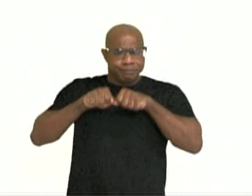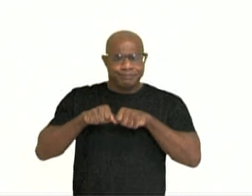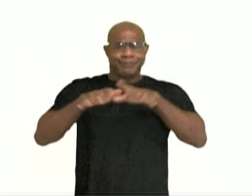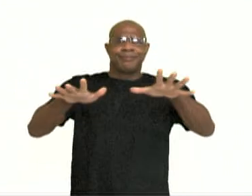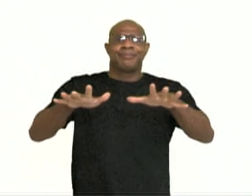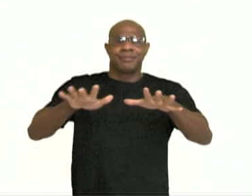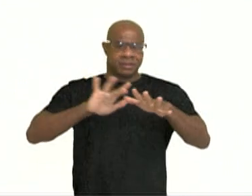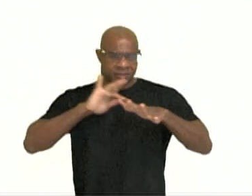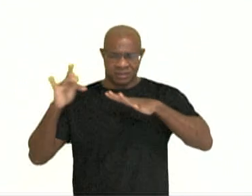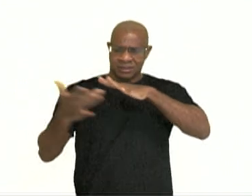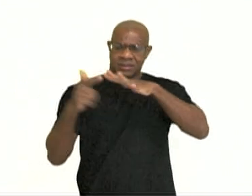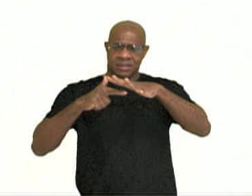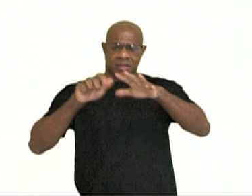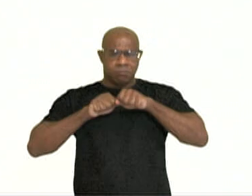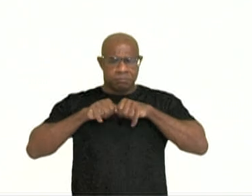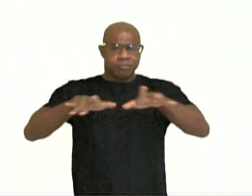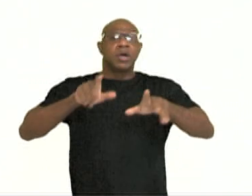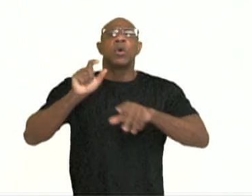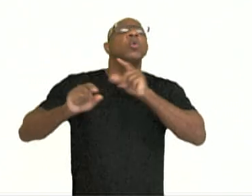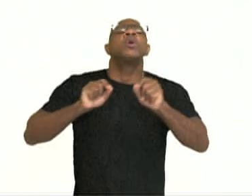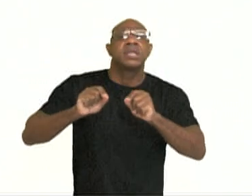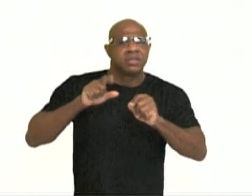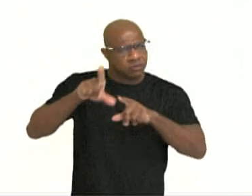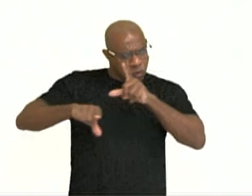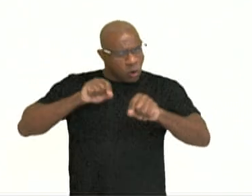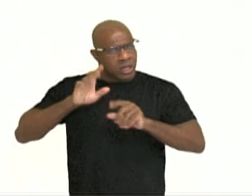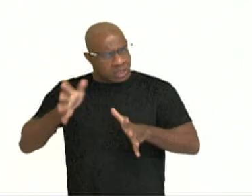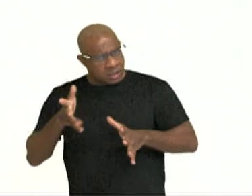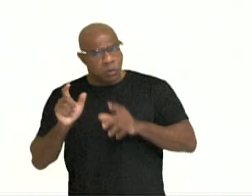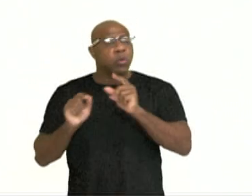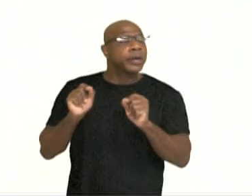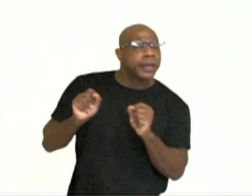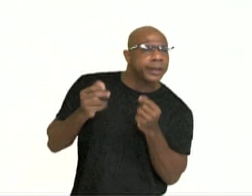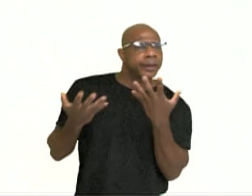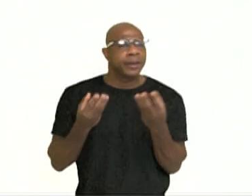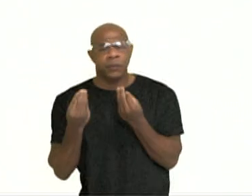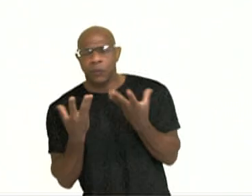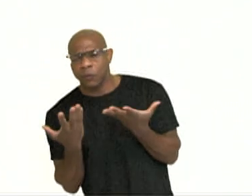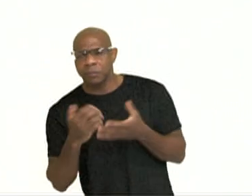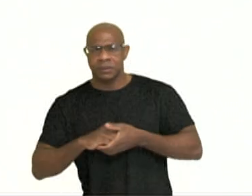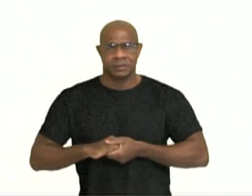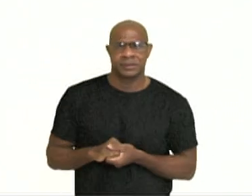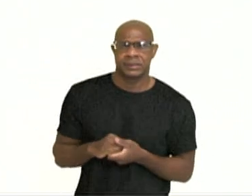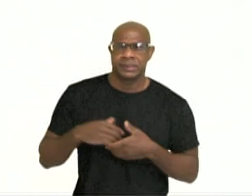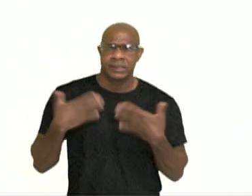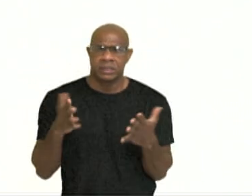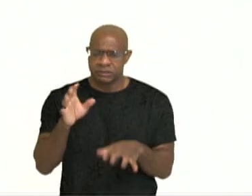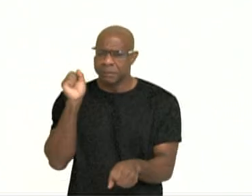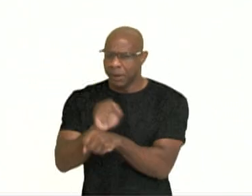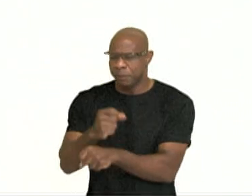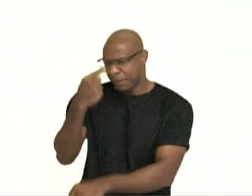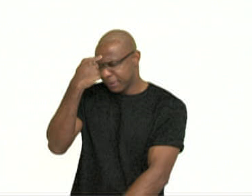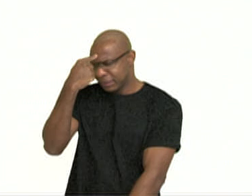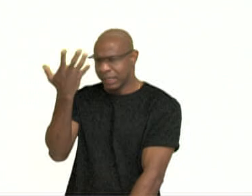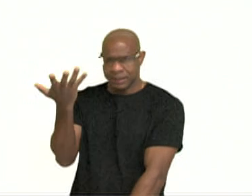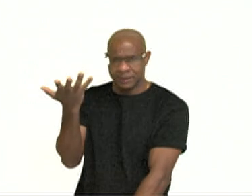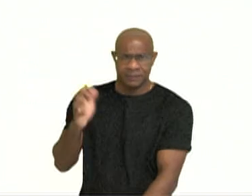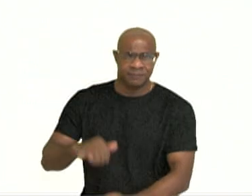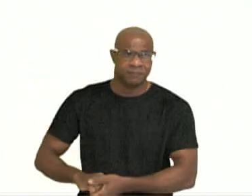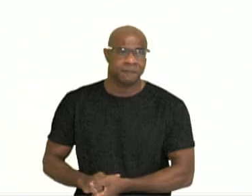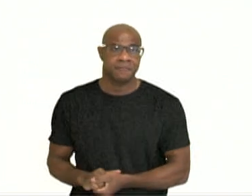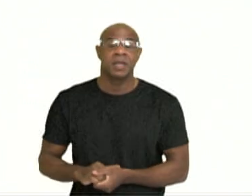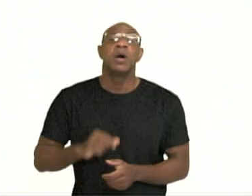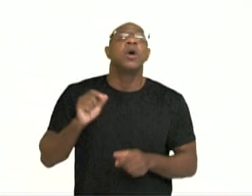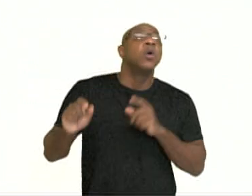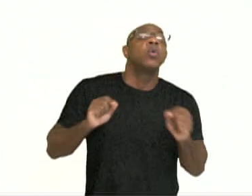sociais? Você sabe que é uma coisa pessoal, né? Porém, as implicações que isso tem, você já parou para pensar? Então,